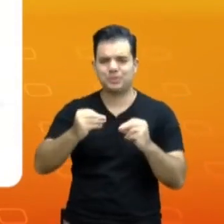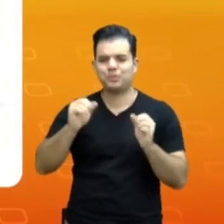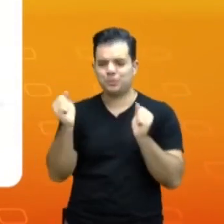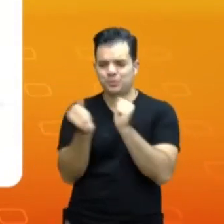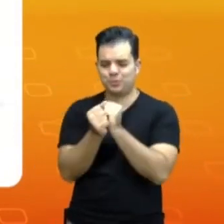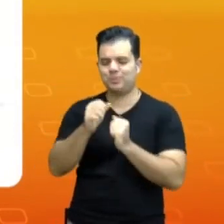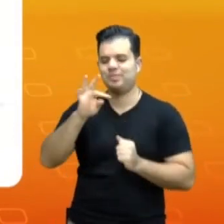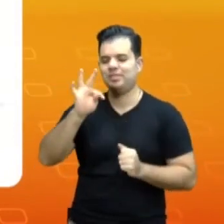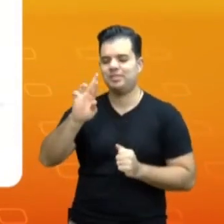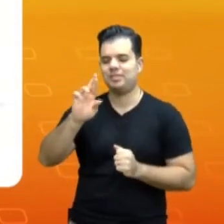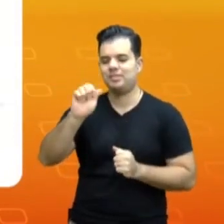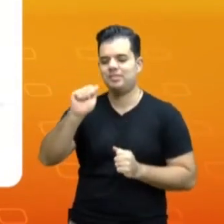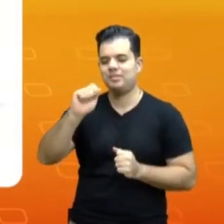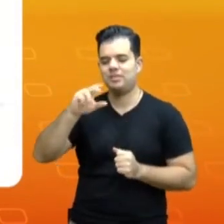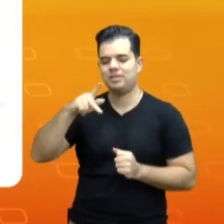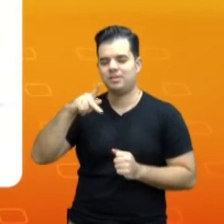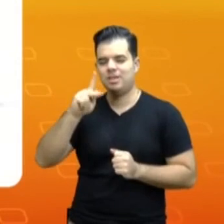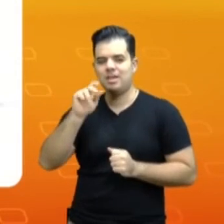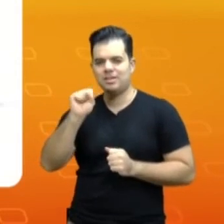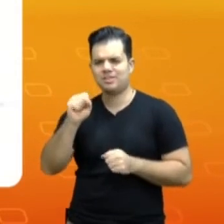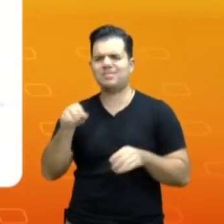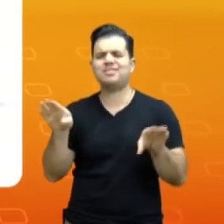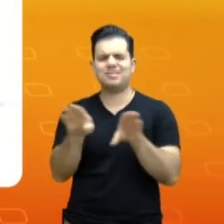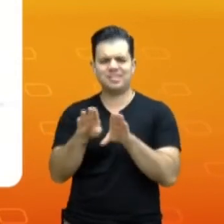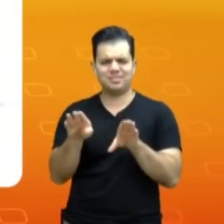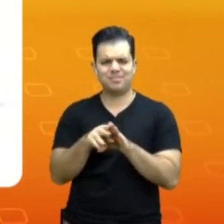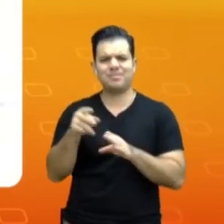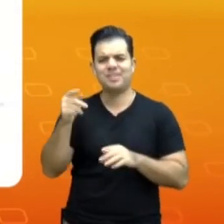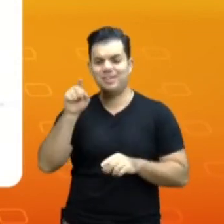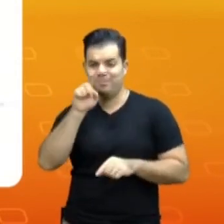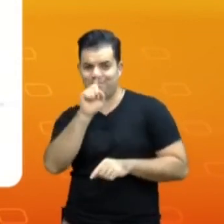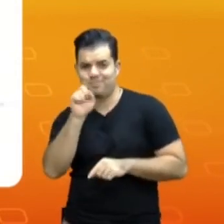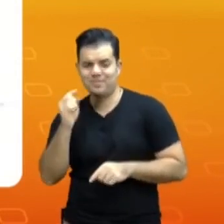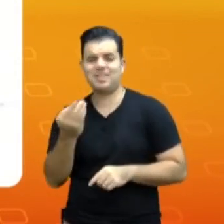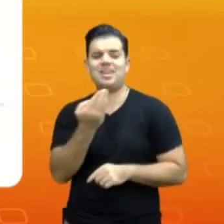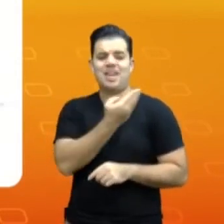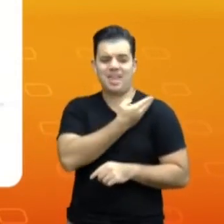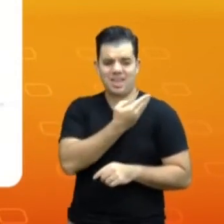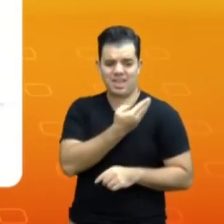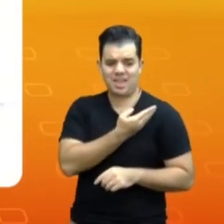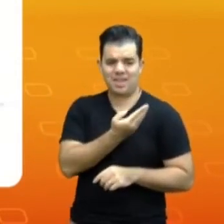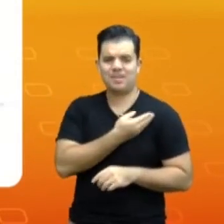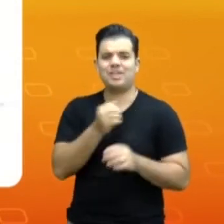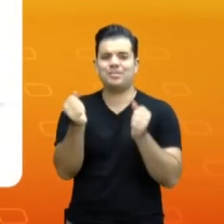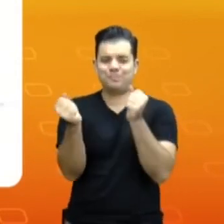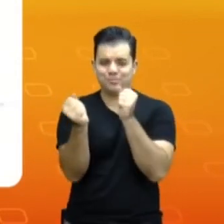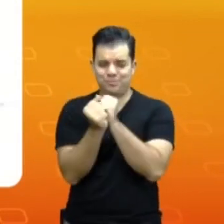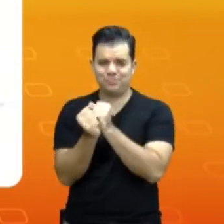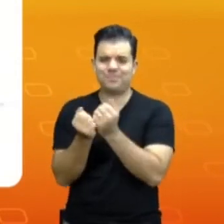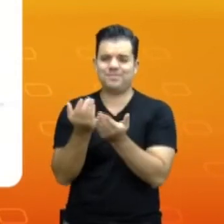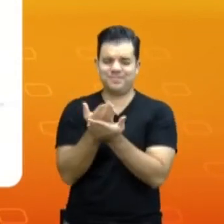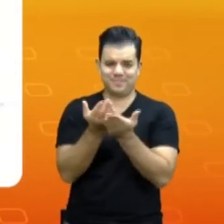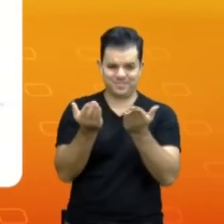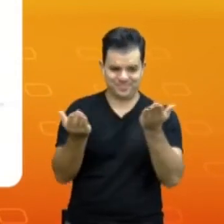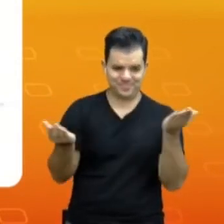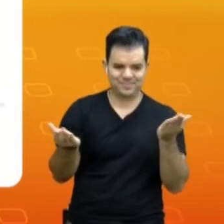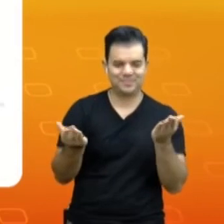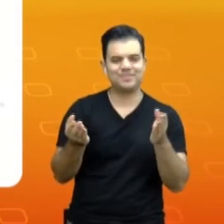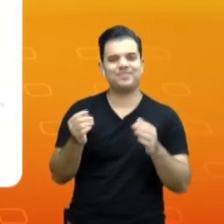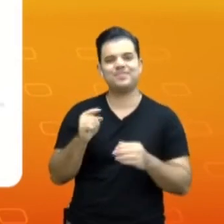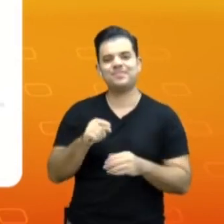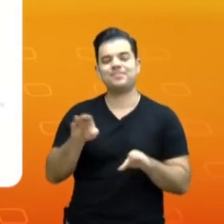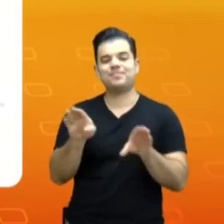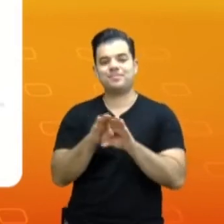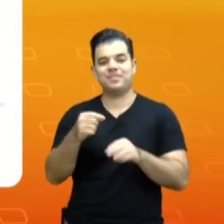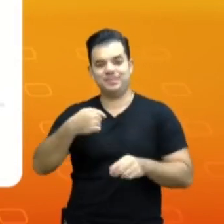e, claro, a presença dos nossos amigos que estiveram aqui com a gente, tanto da